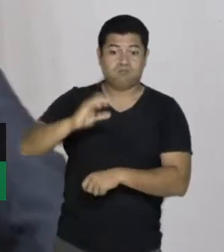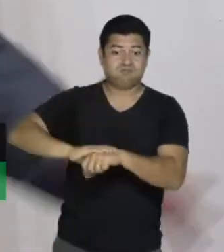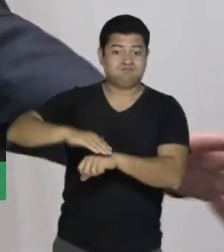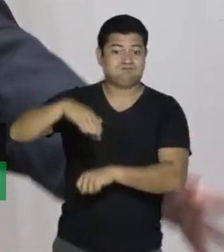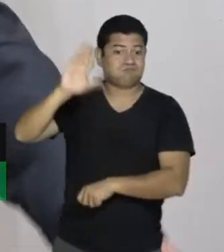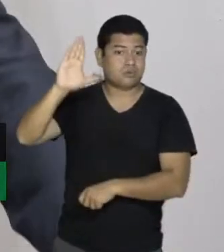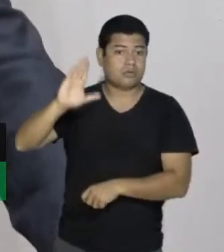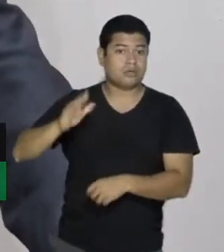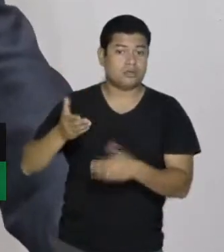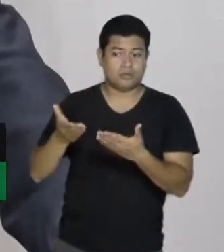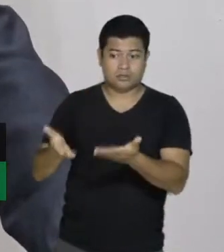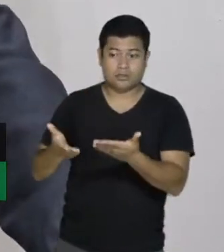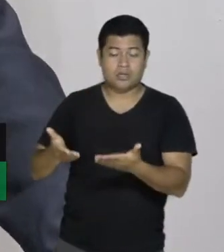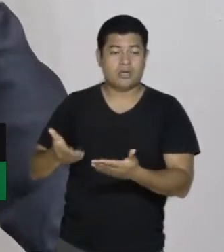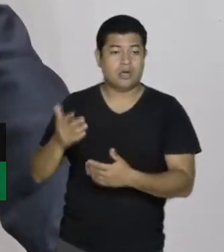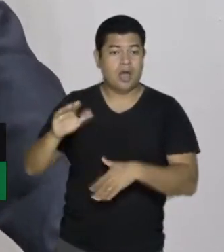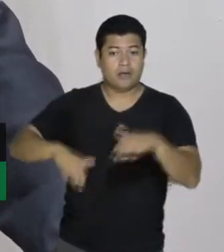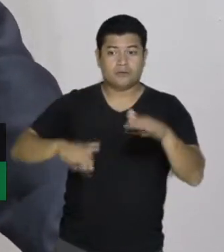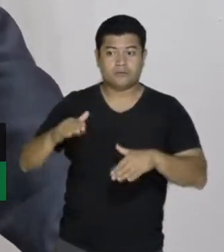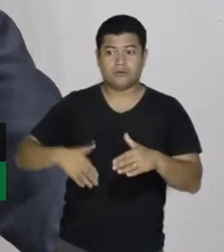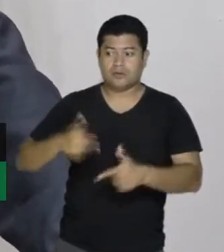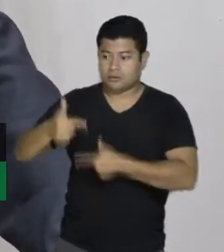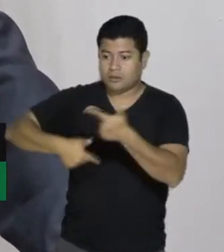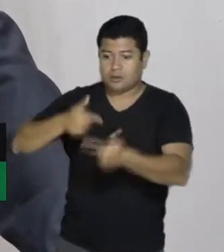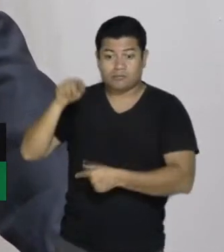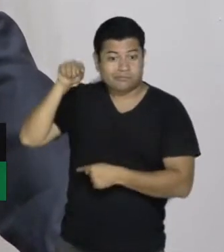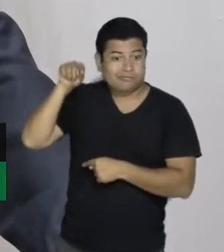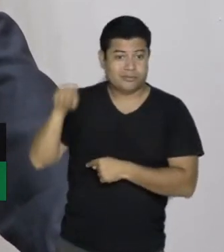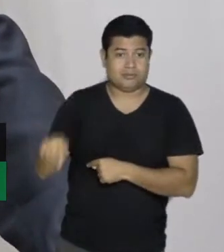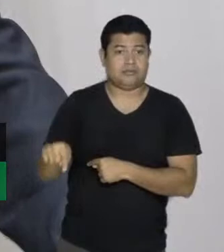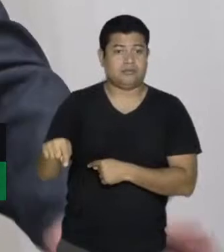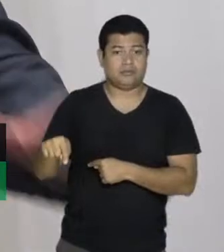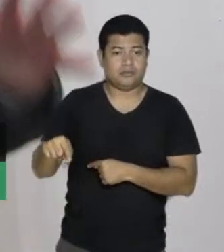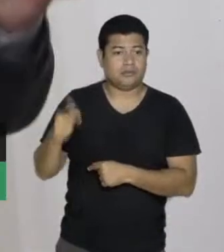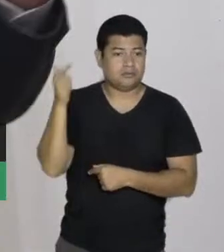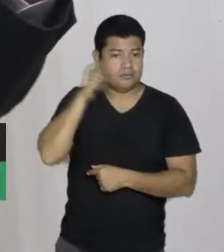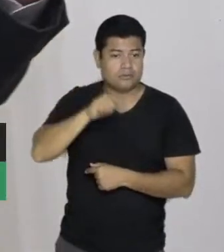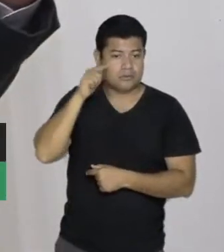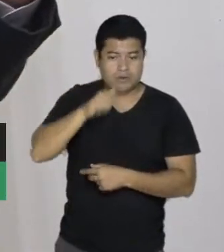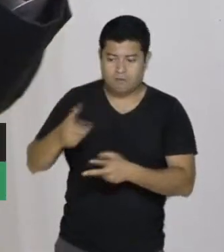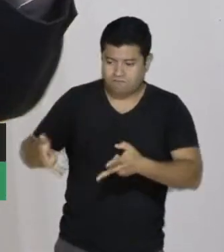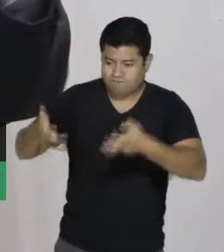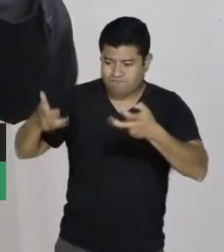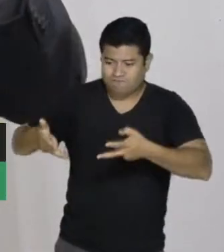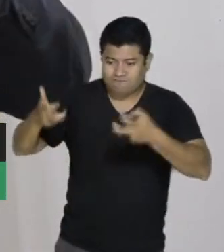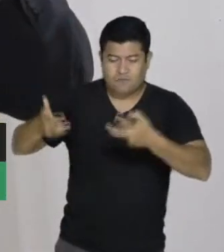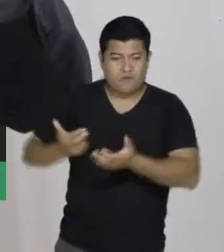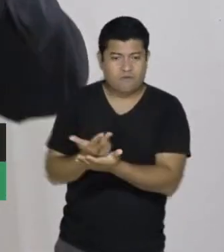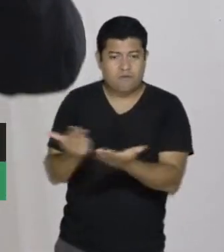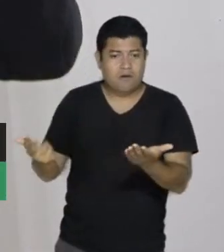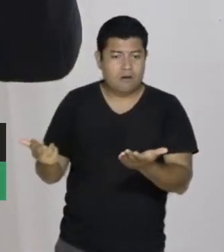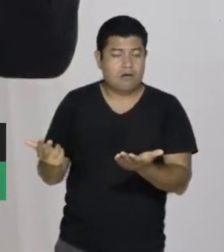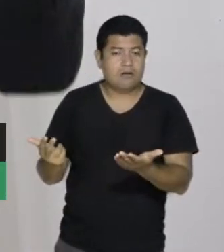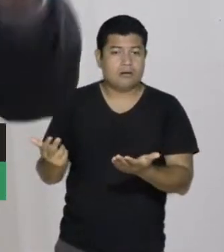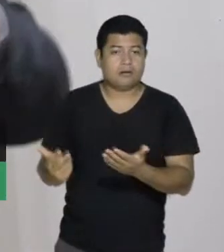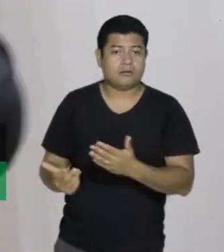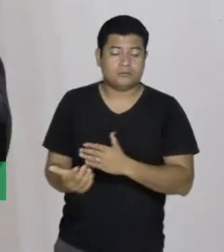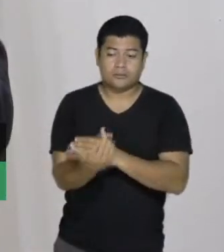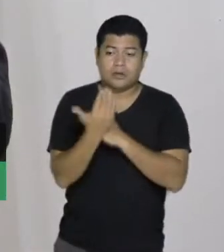deles os seus e que de repente em nome de uma política